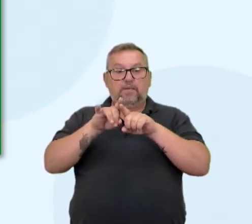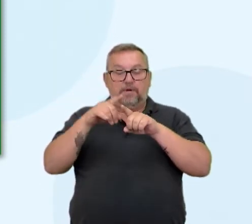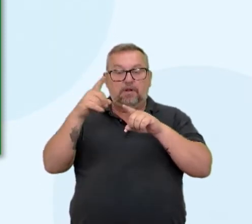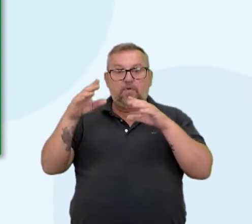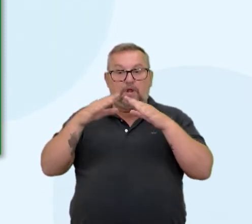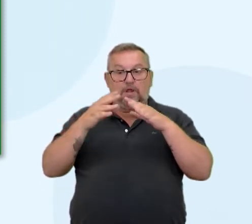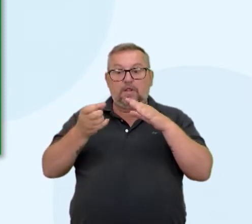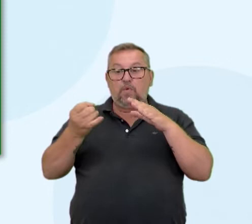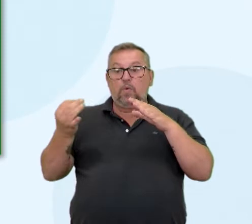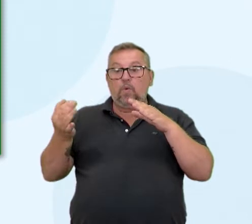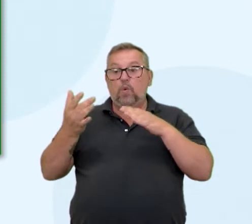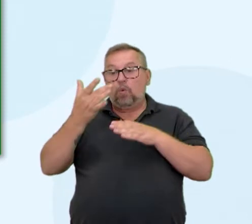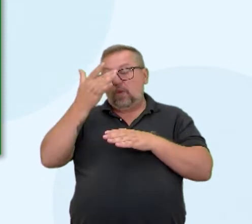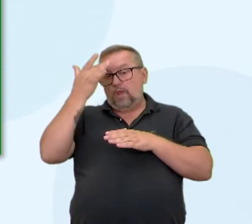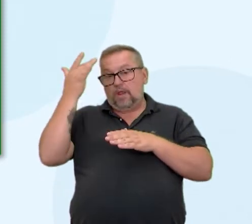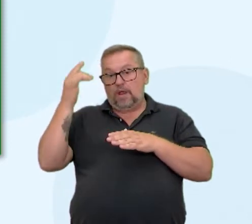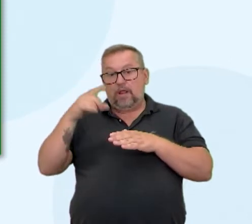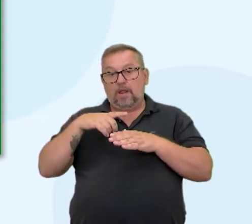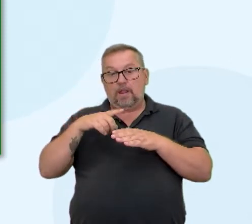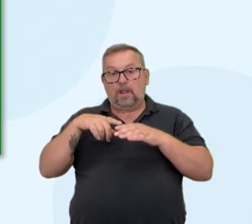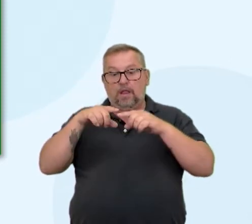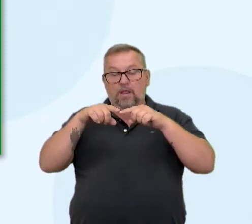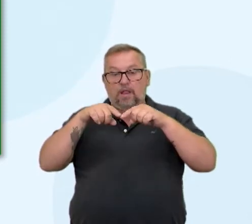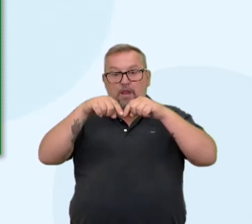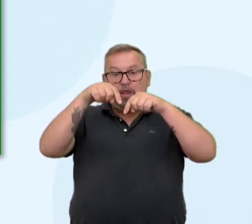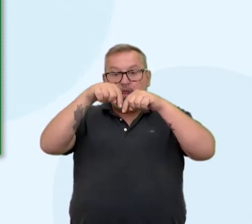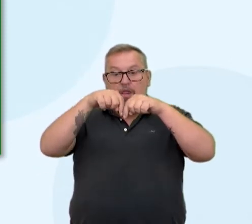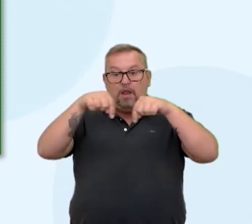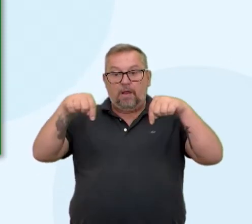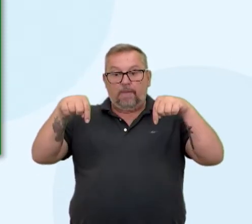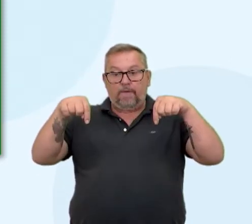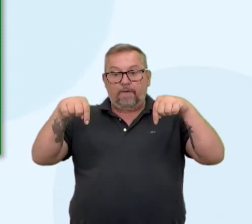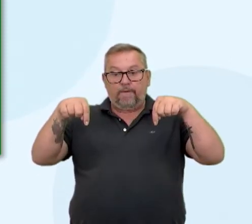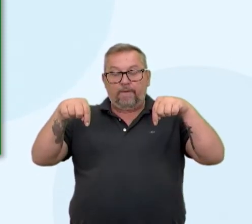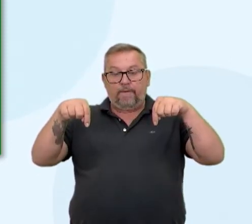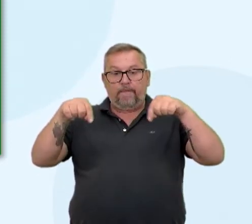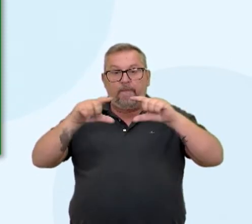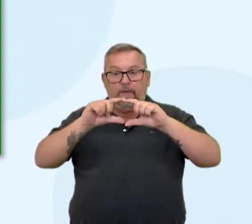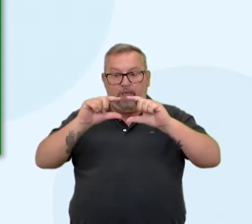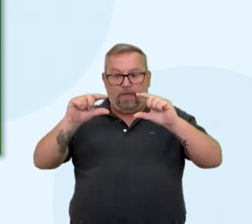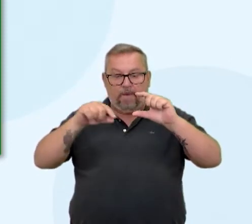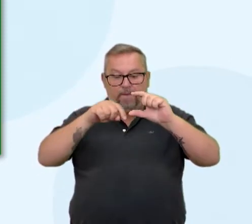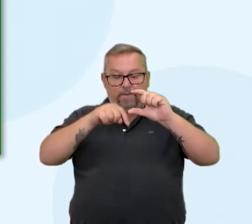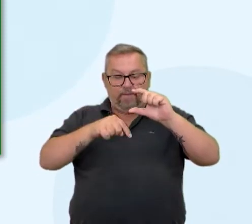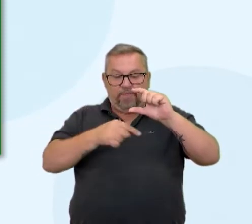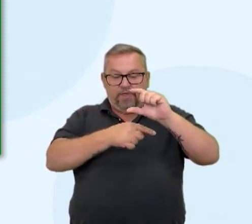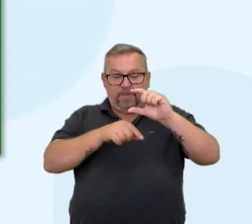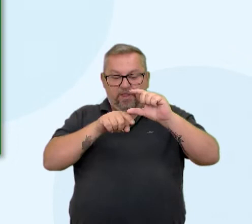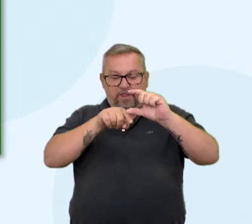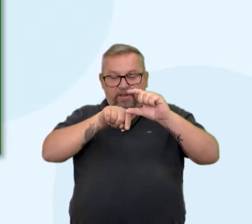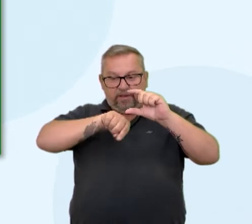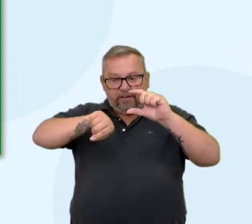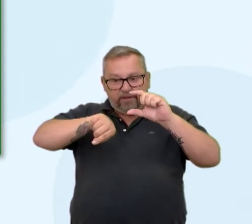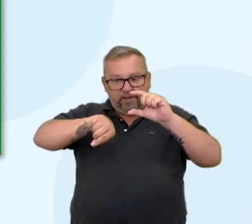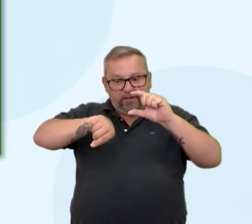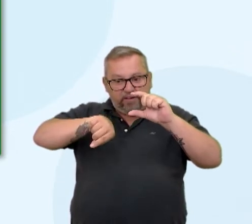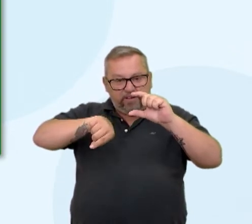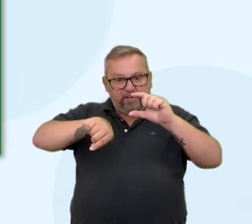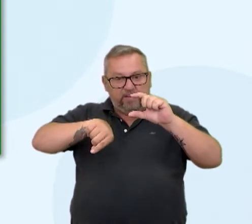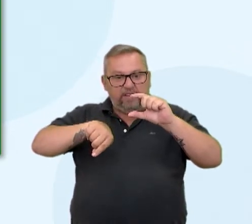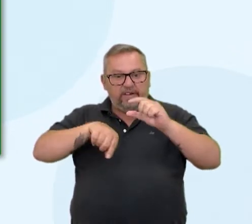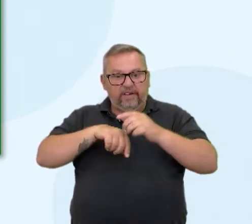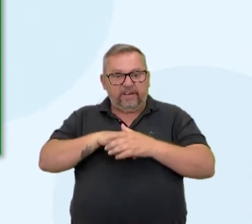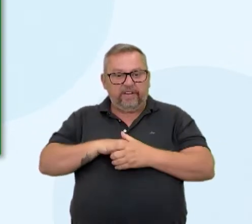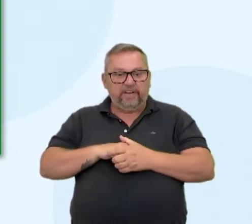sua residência, perceba que ele abre dois bracinhos, tá ok? Ó, um que vai para a direita e ele diz assim, ó,